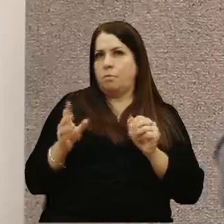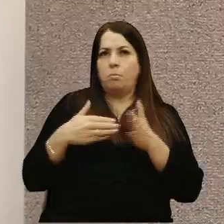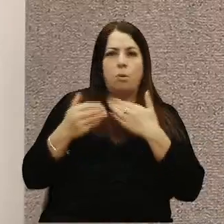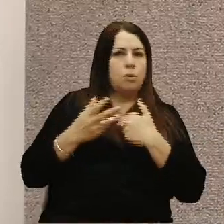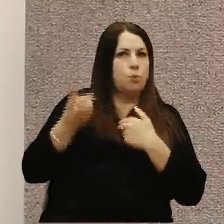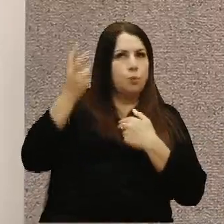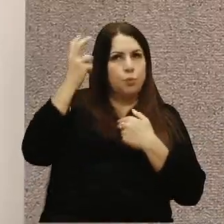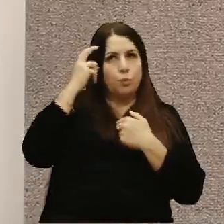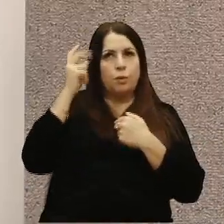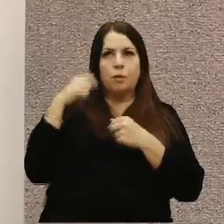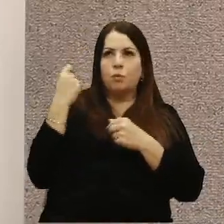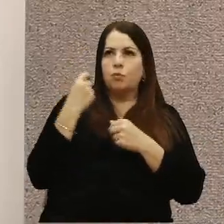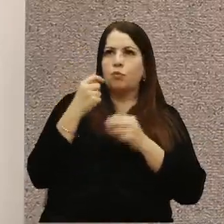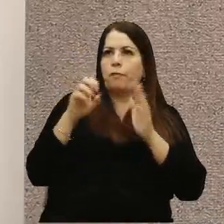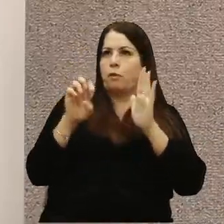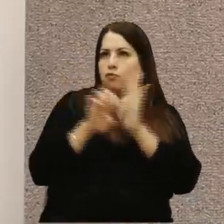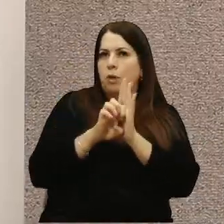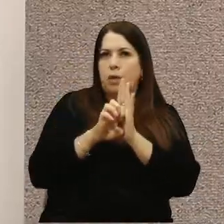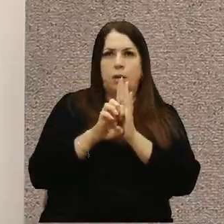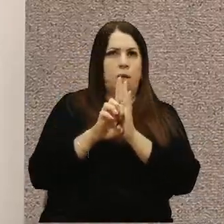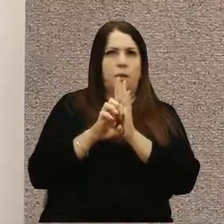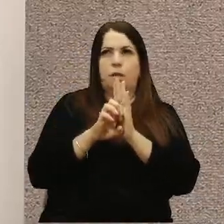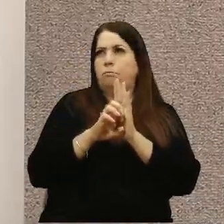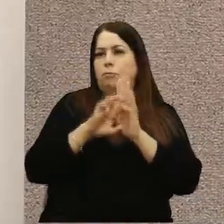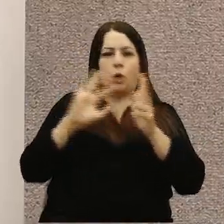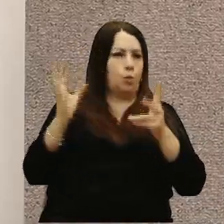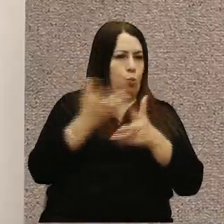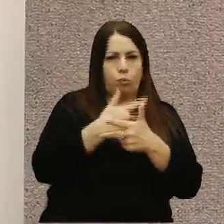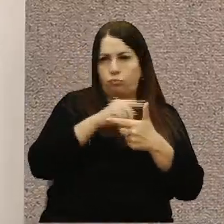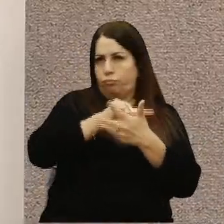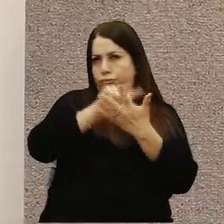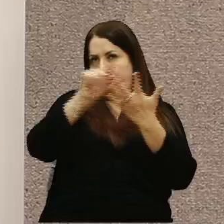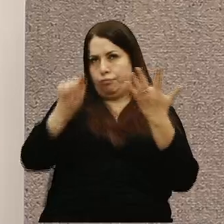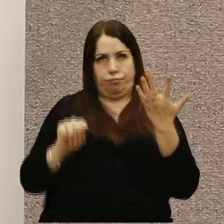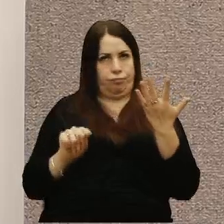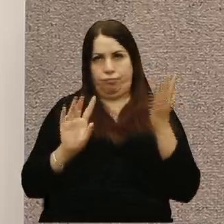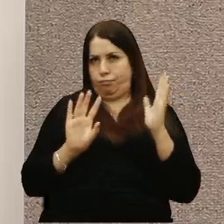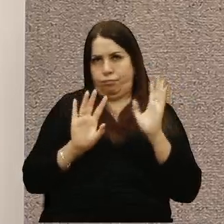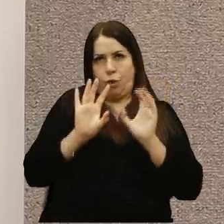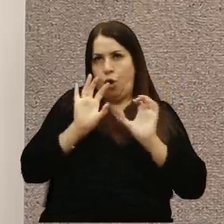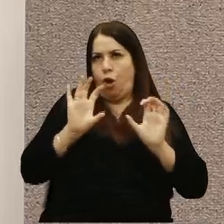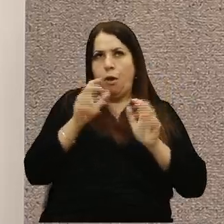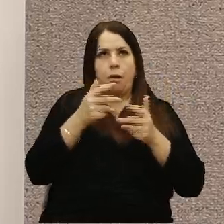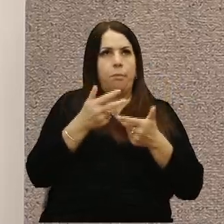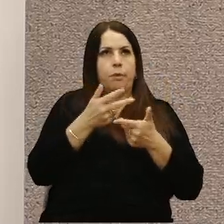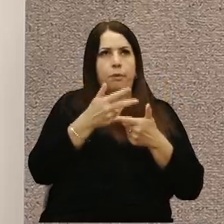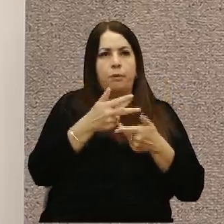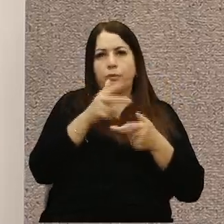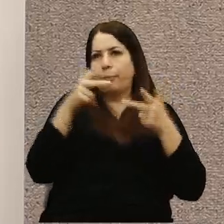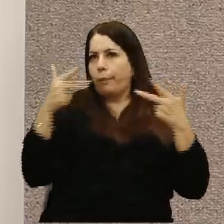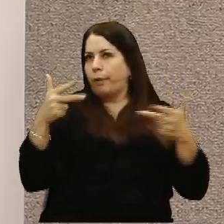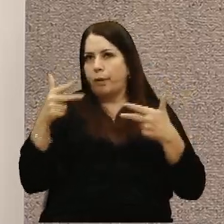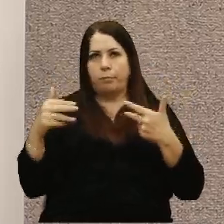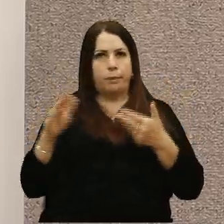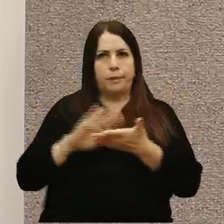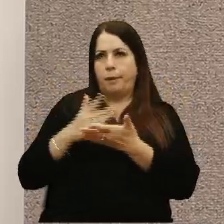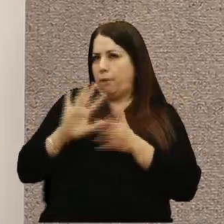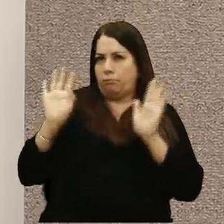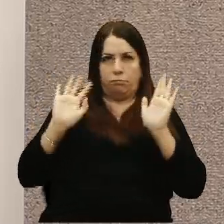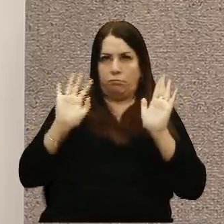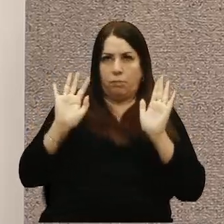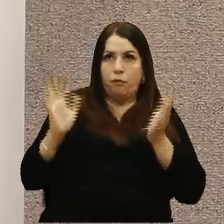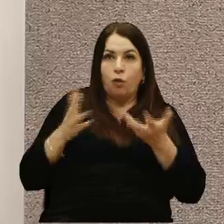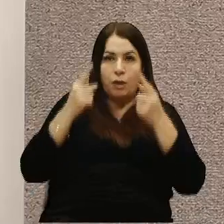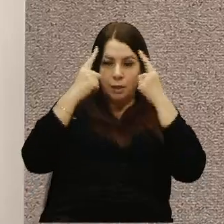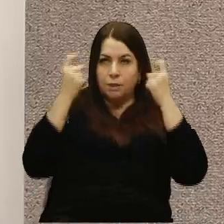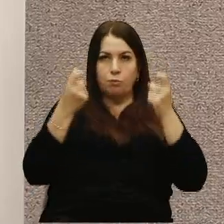gaúcha, se é evangélico, se é umbanda, se é espírita, se é o funk, se é hip hop, se é o samba, o que promove violência à mulher